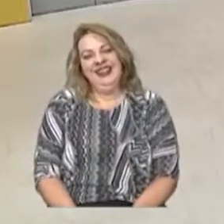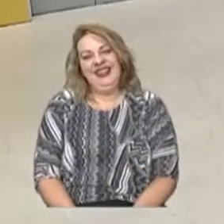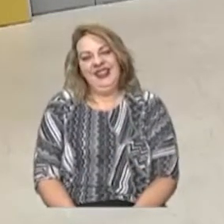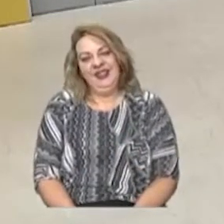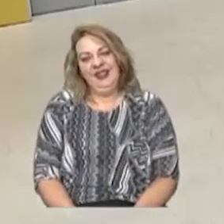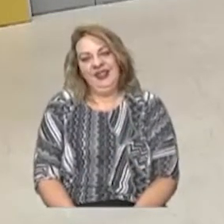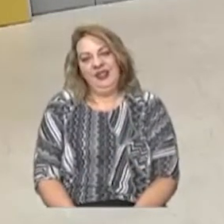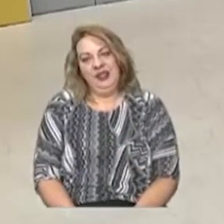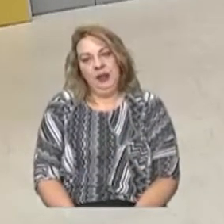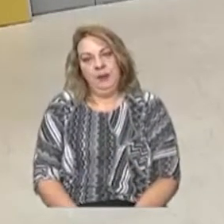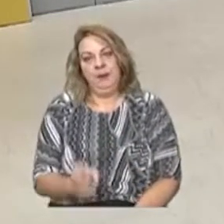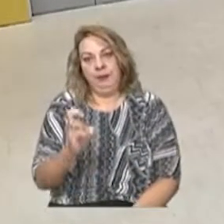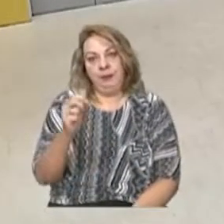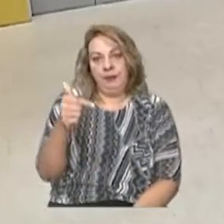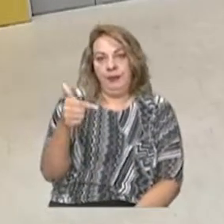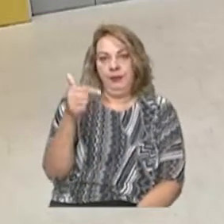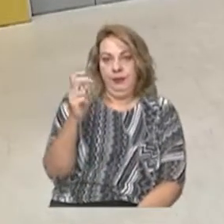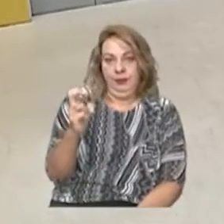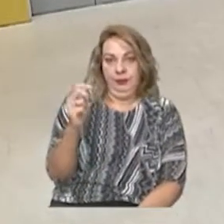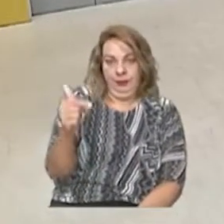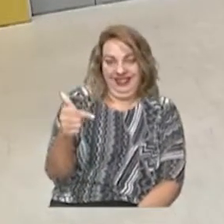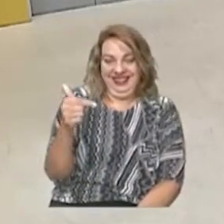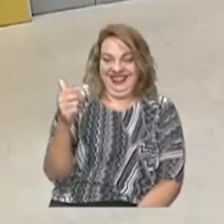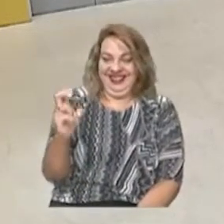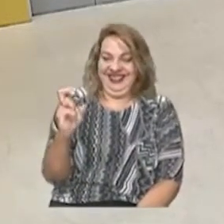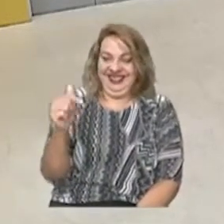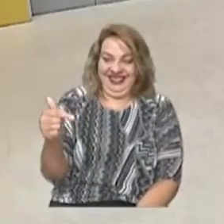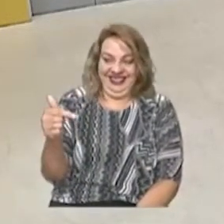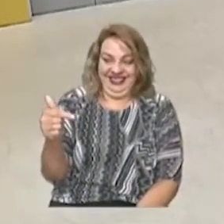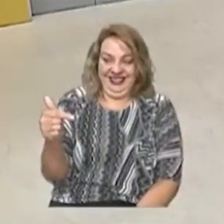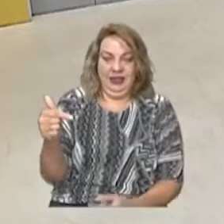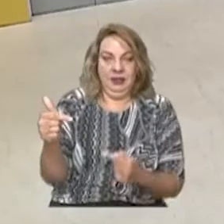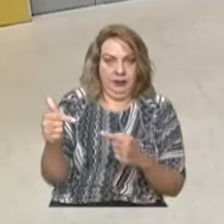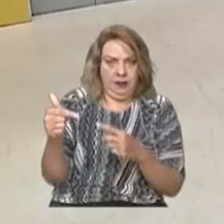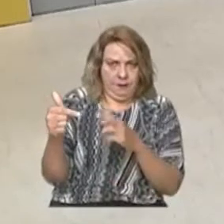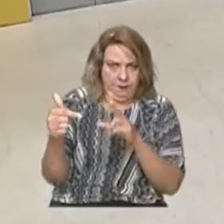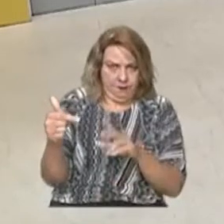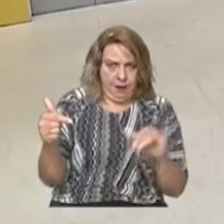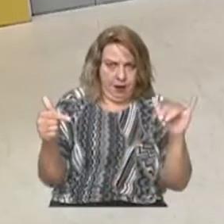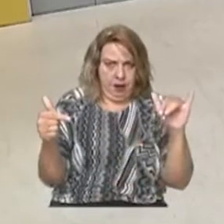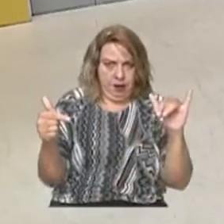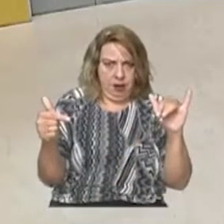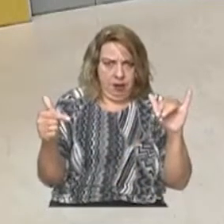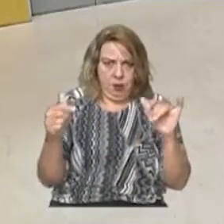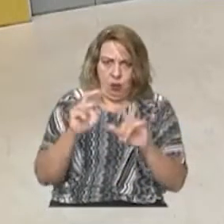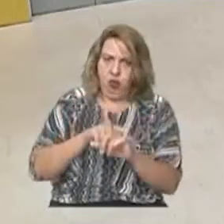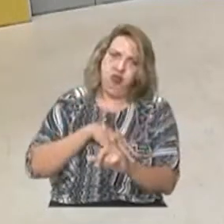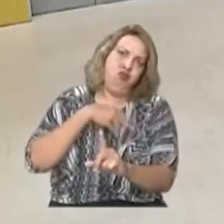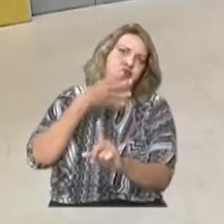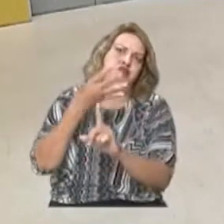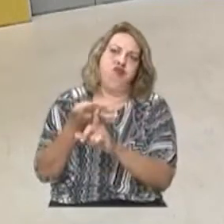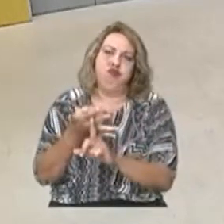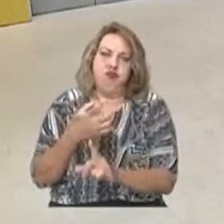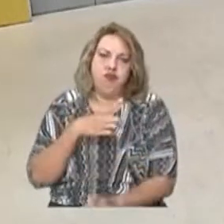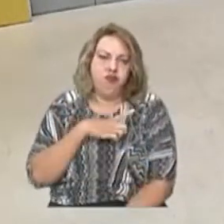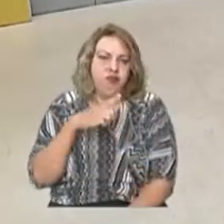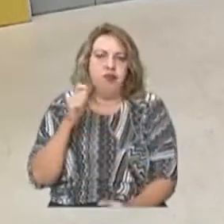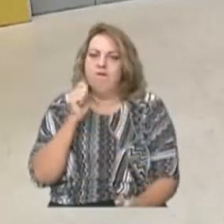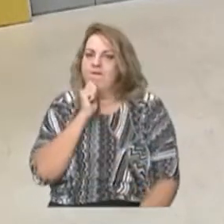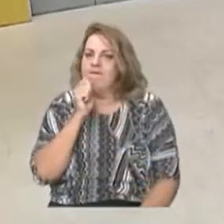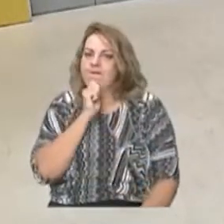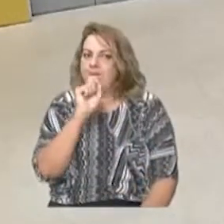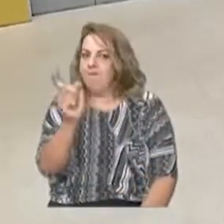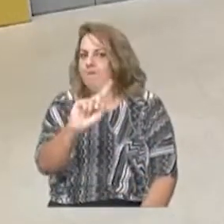agora, 52, 52, você vai comemorar. Dobrou a fila de gente querendo, não